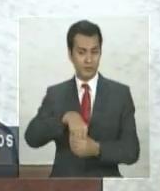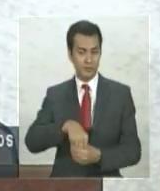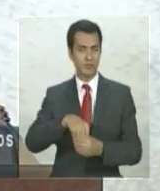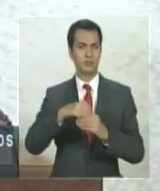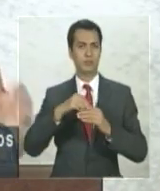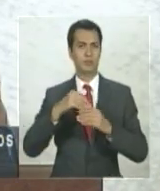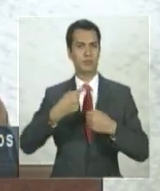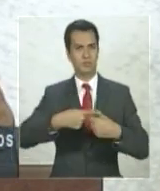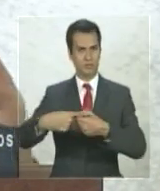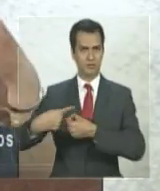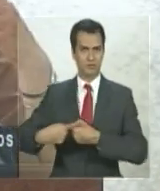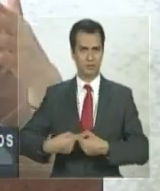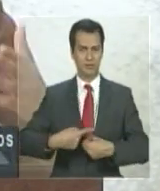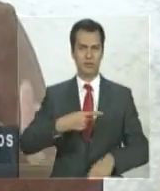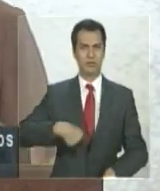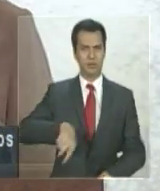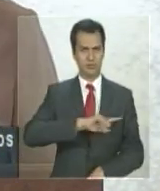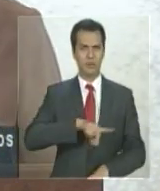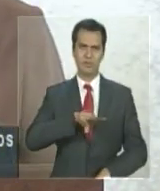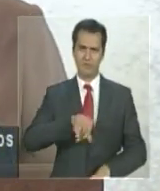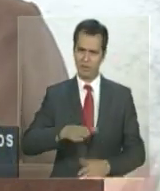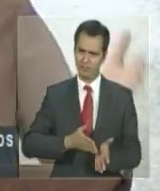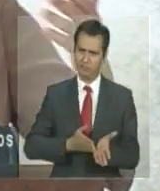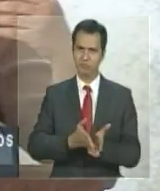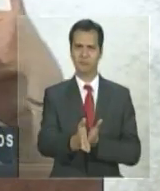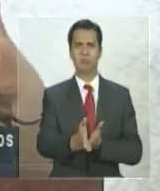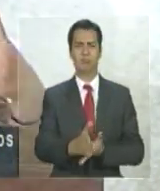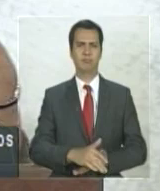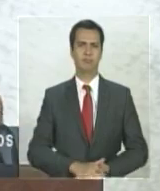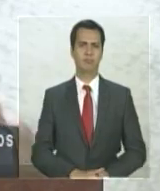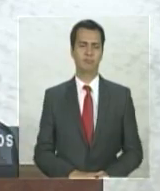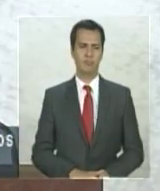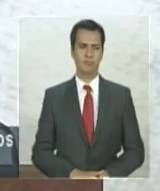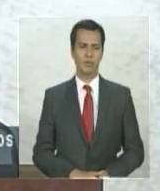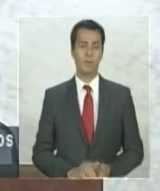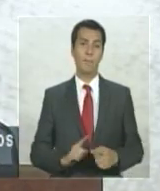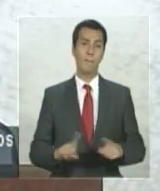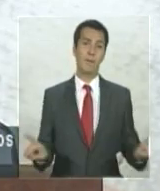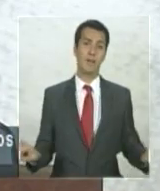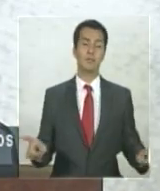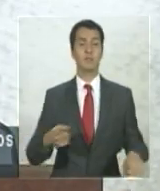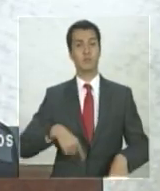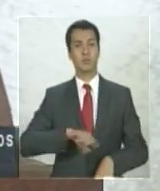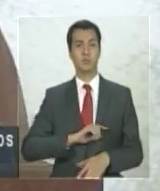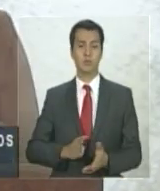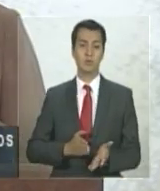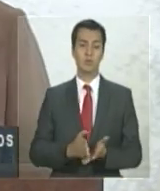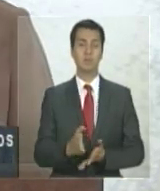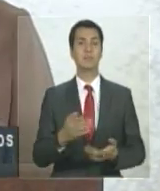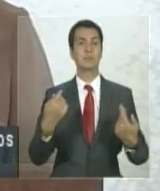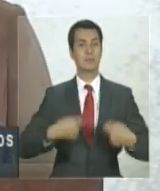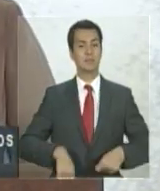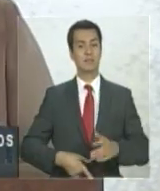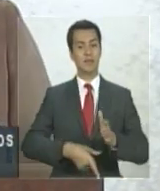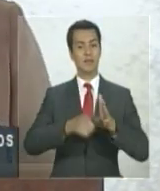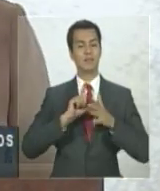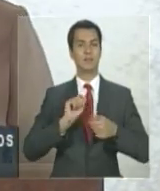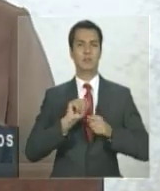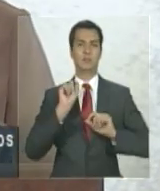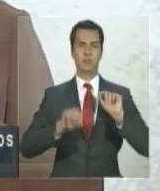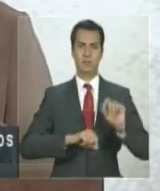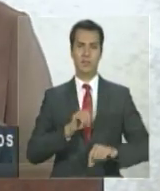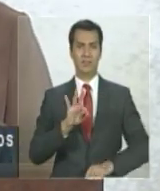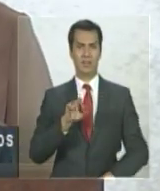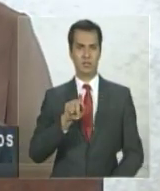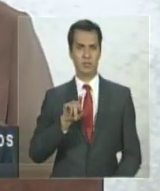brasileiras. Nós vamos caminhar para isso. Para que a gente caminhe para isso, tem uma pré-condição, que esse transporte seja